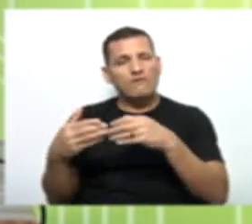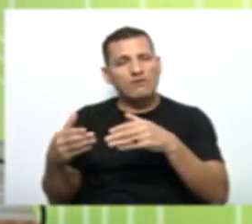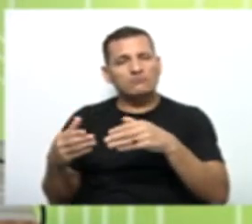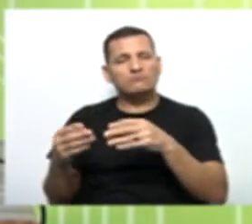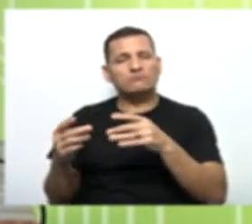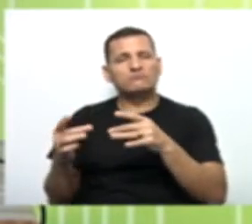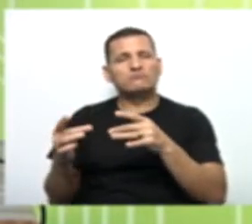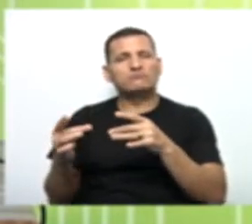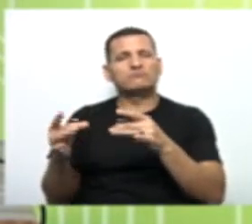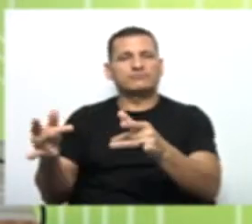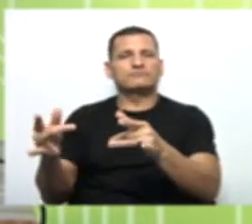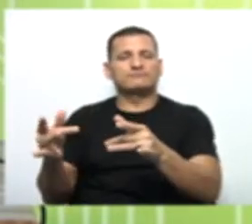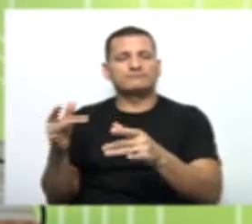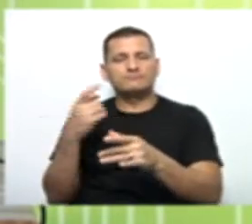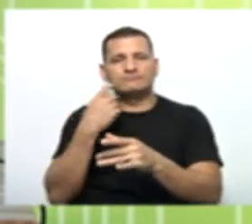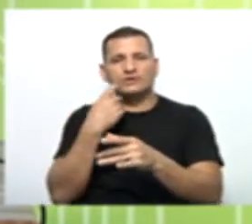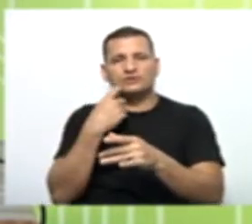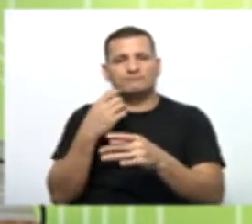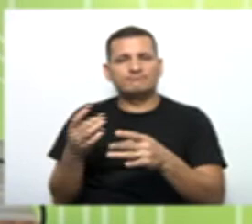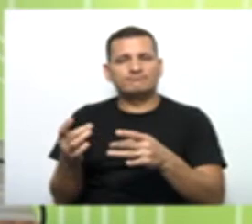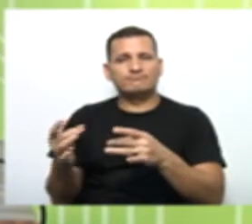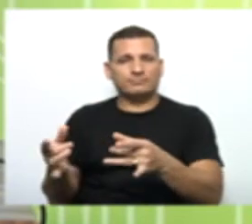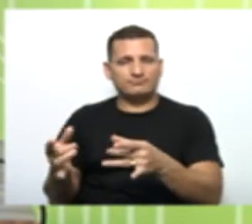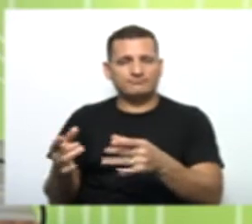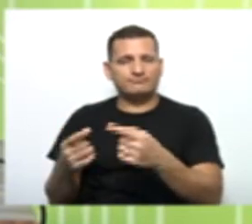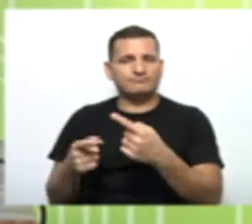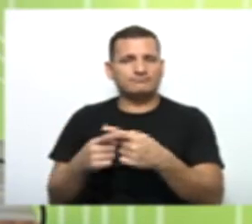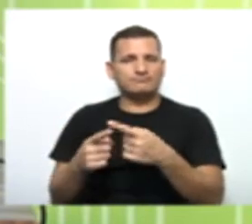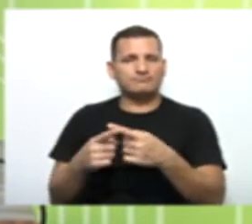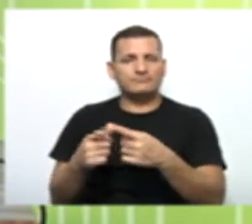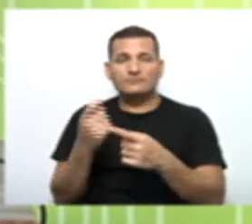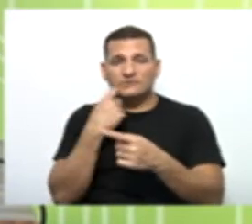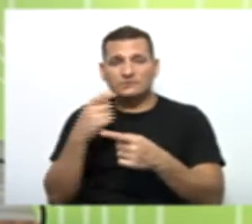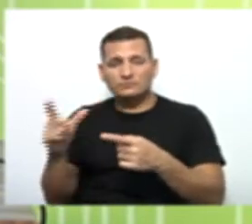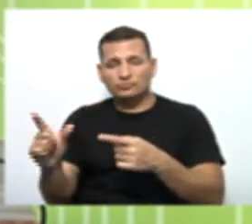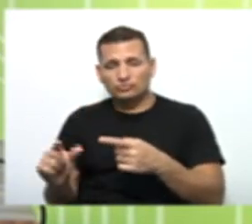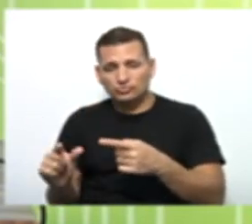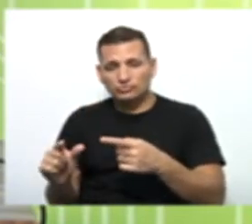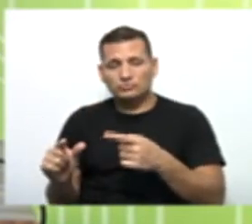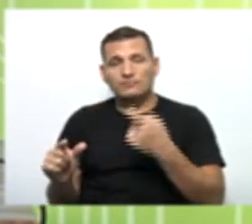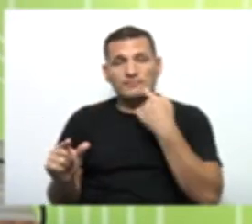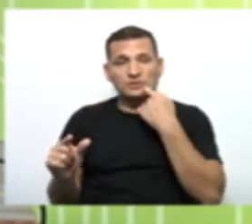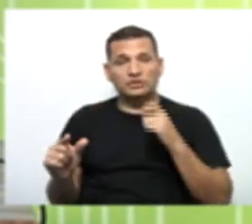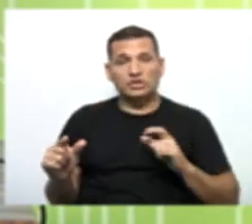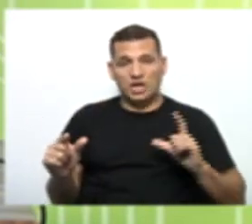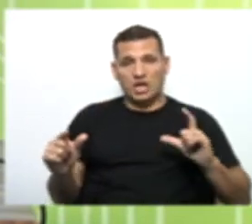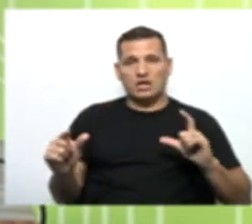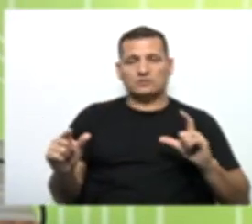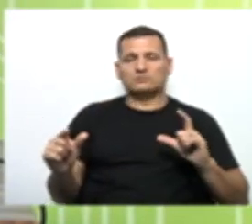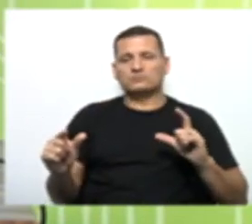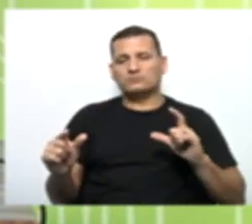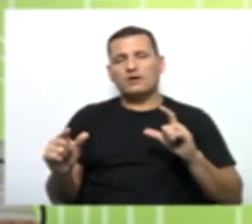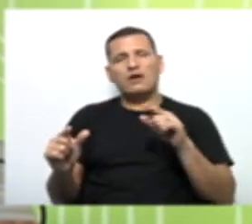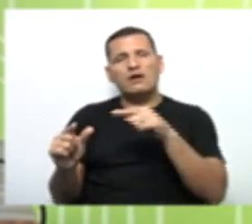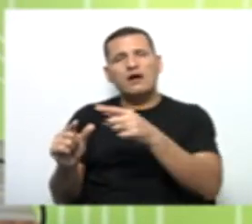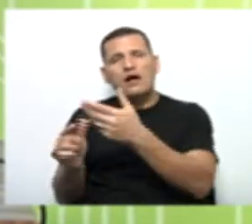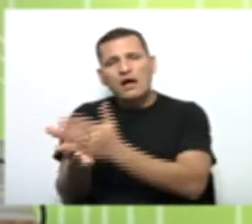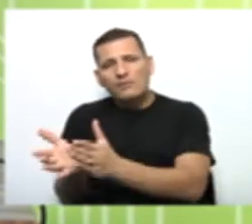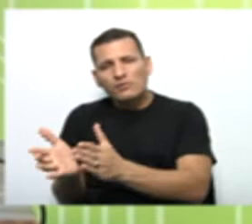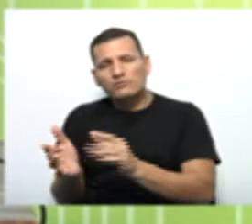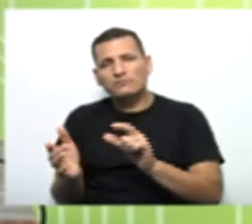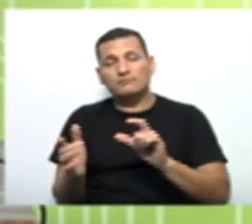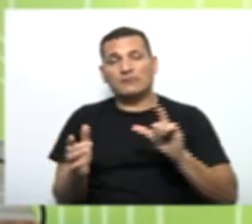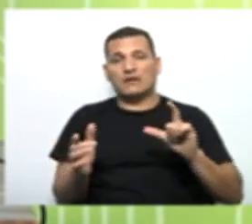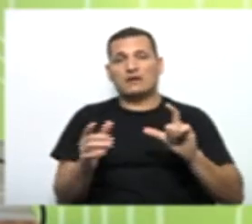Aquela espécie que crescia muito comeu as espécies menores e sem ter alimento, essa espécie maior também tendeu a se extinguir. Ou